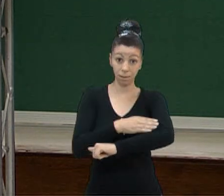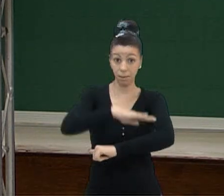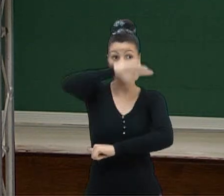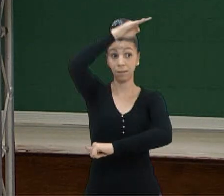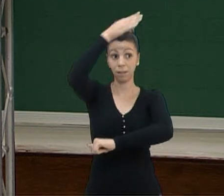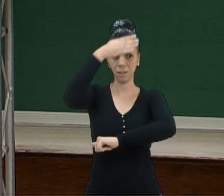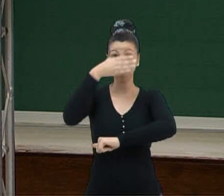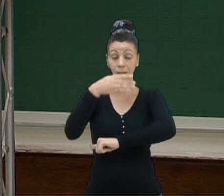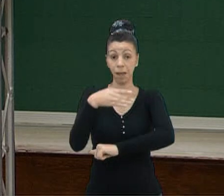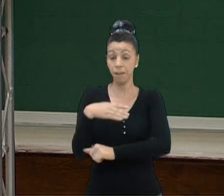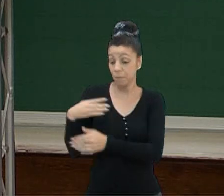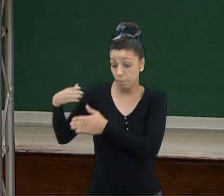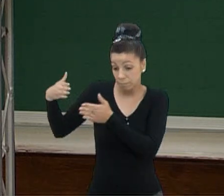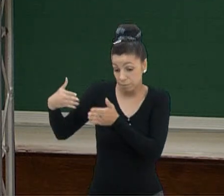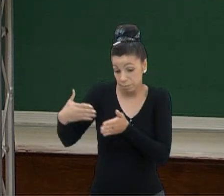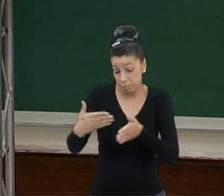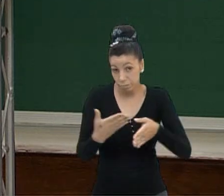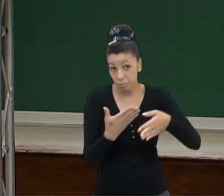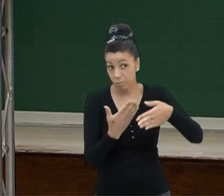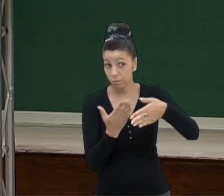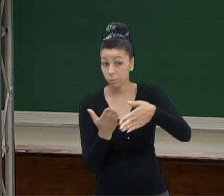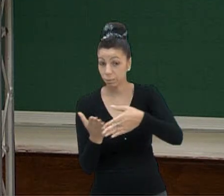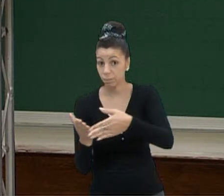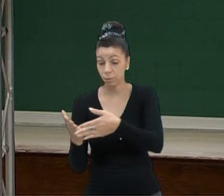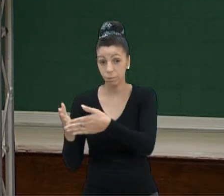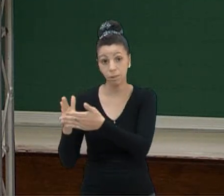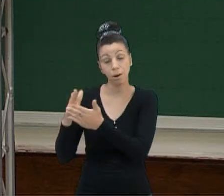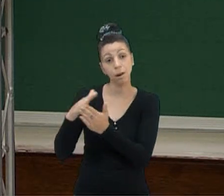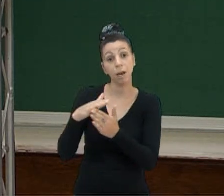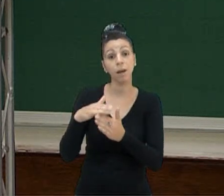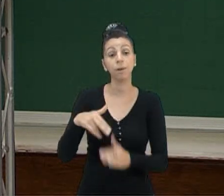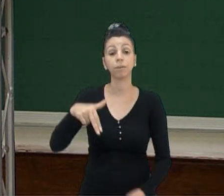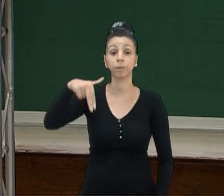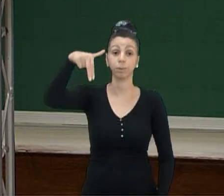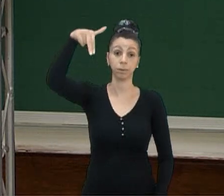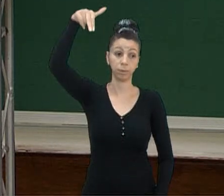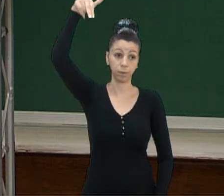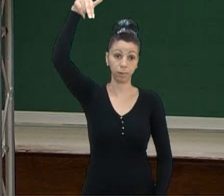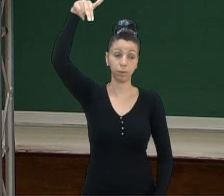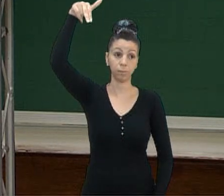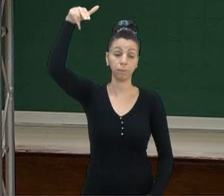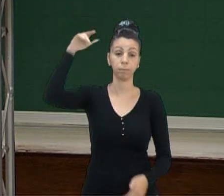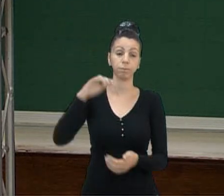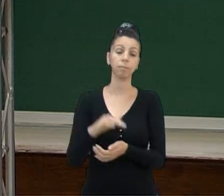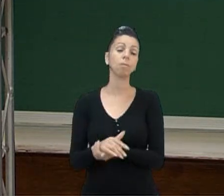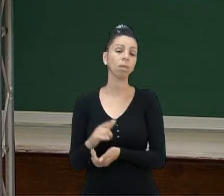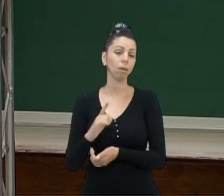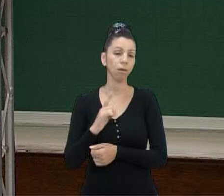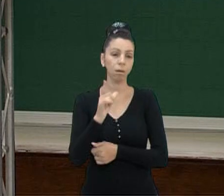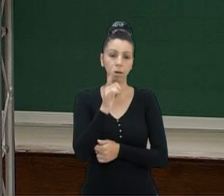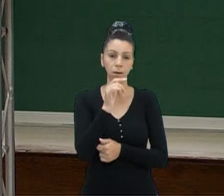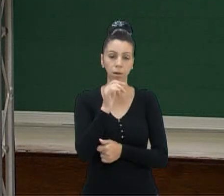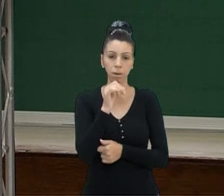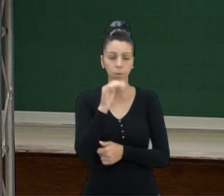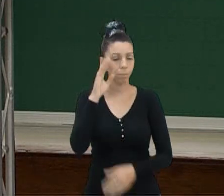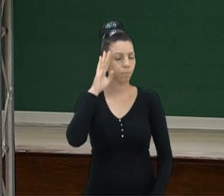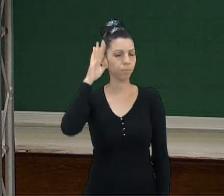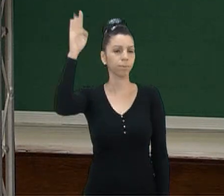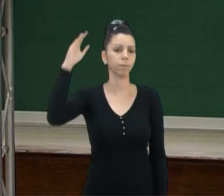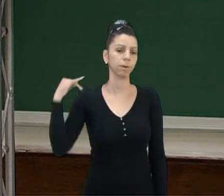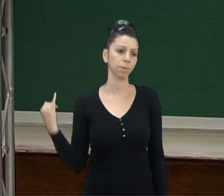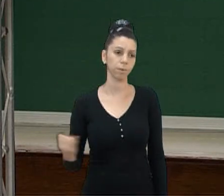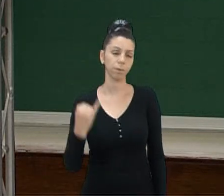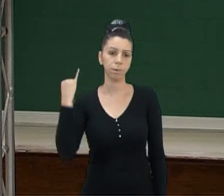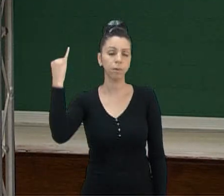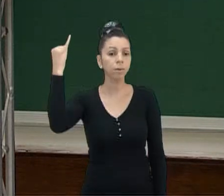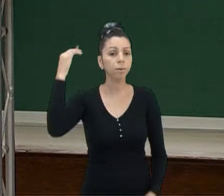se deslocar na direção norte. Então, nós vamos ter alguns rios principais aqui, importantes